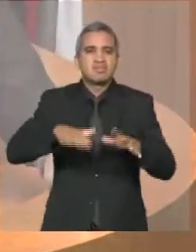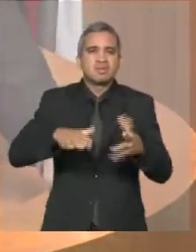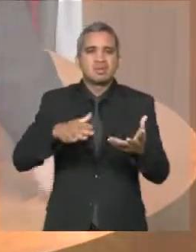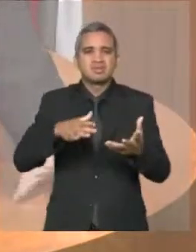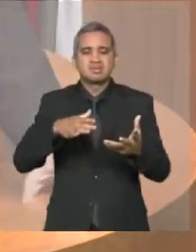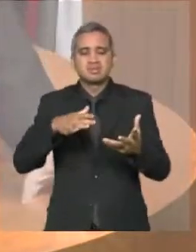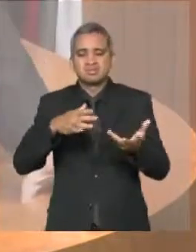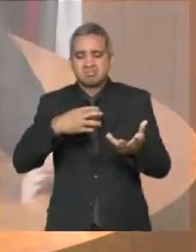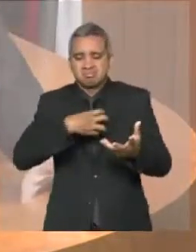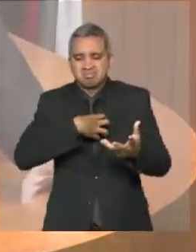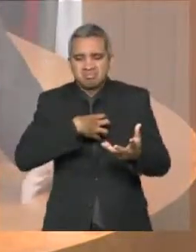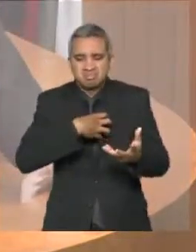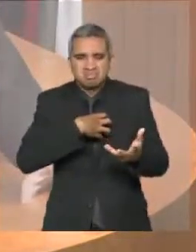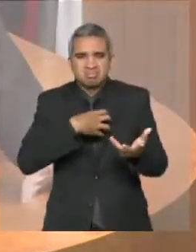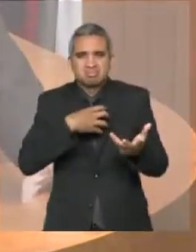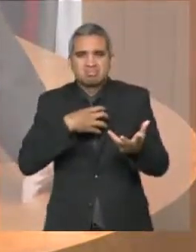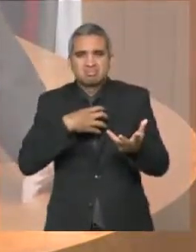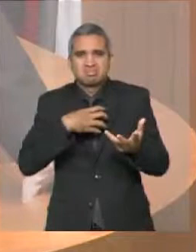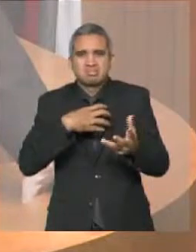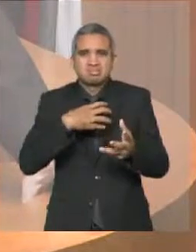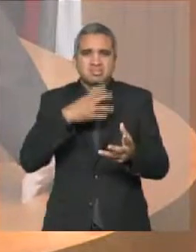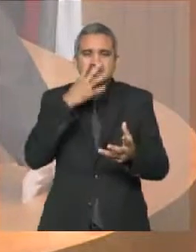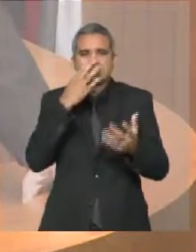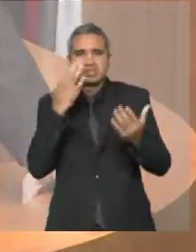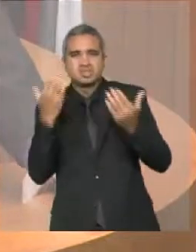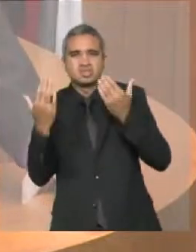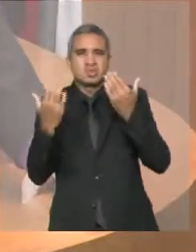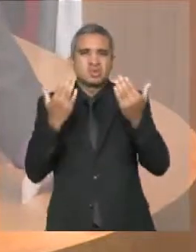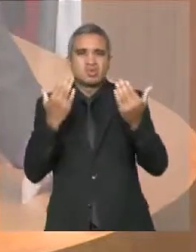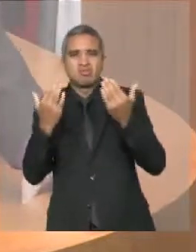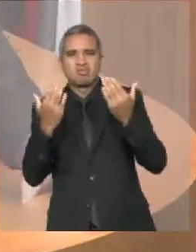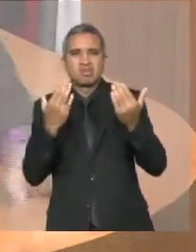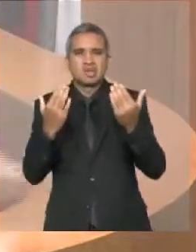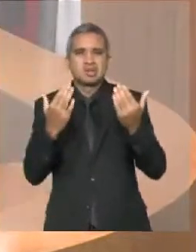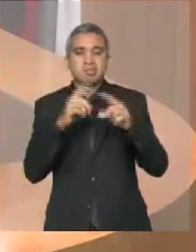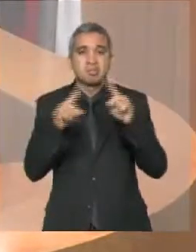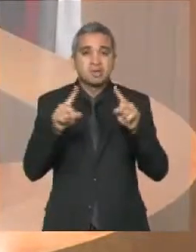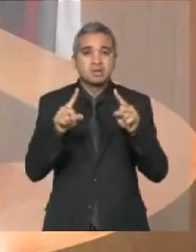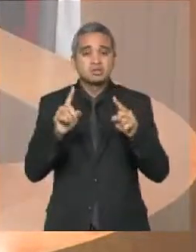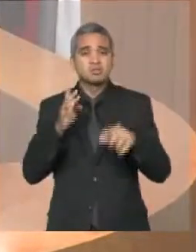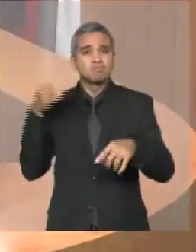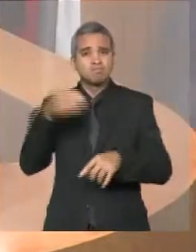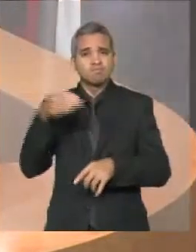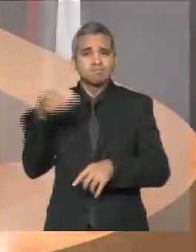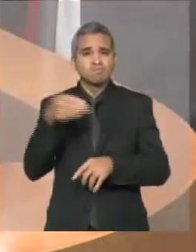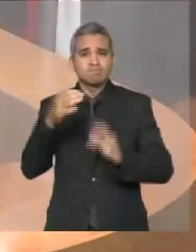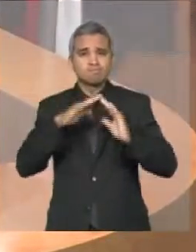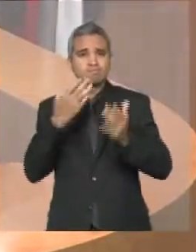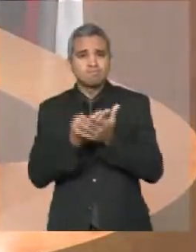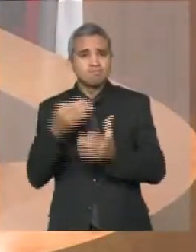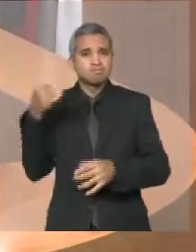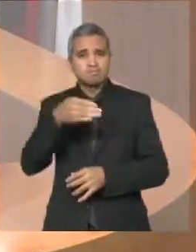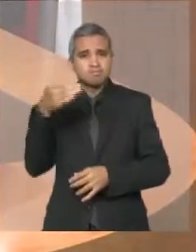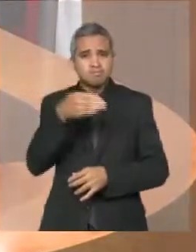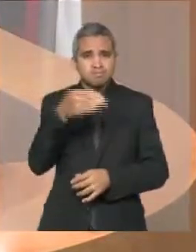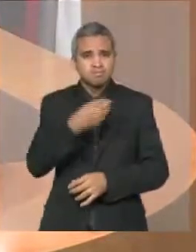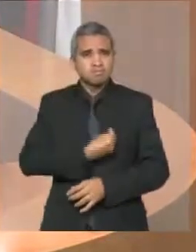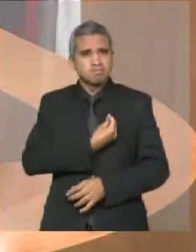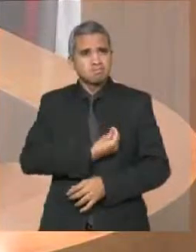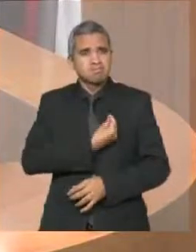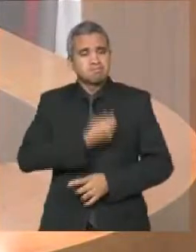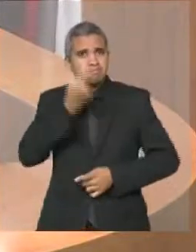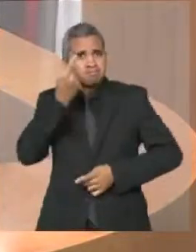ele tem um ambiente que acolhe os sonhos e consegue dar-lhe essa segurança. E aí quero destacar que através da